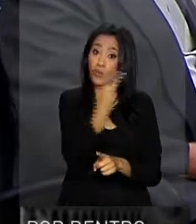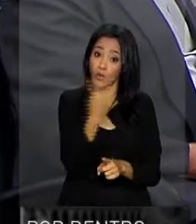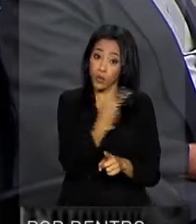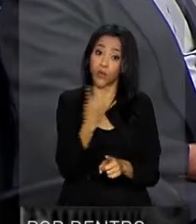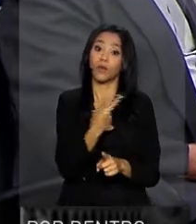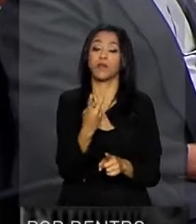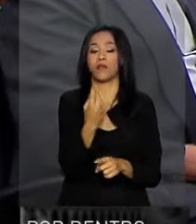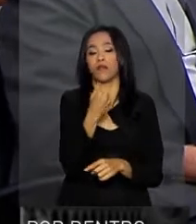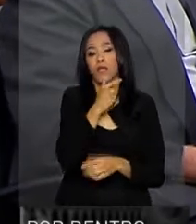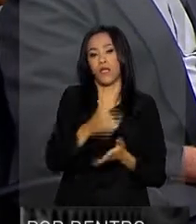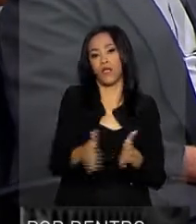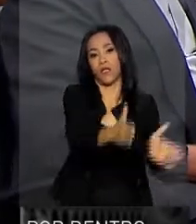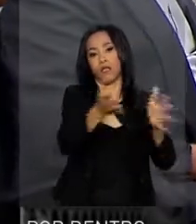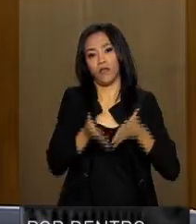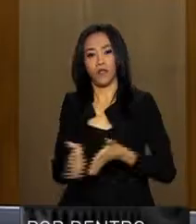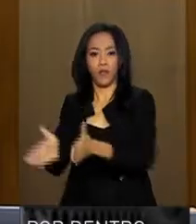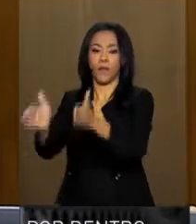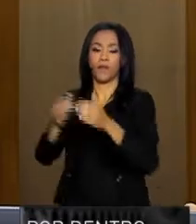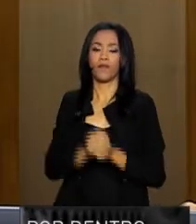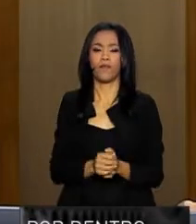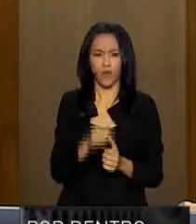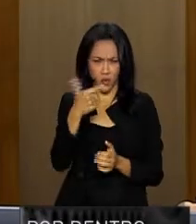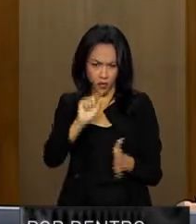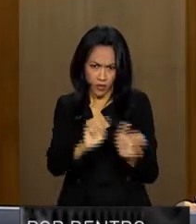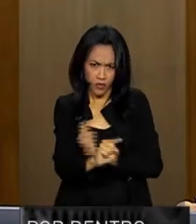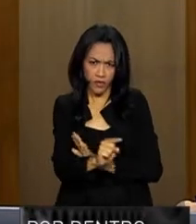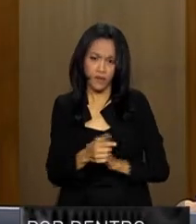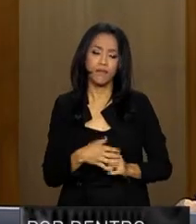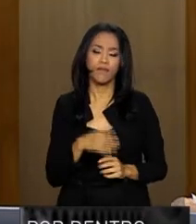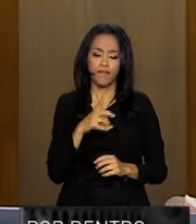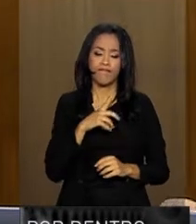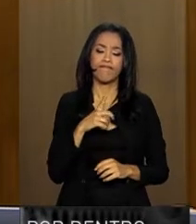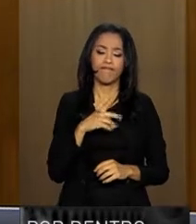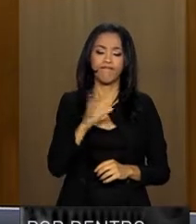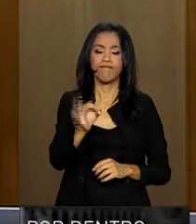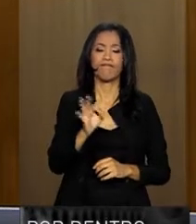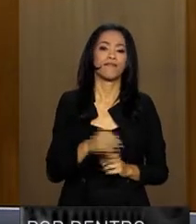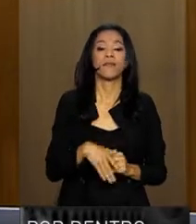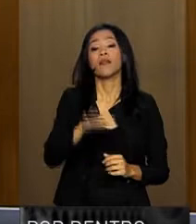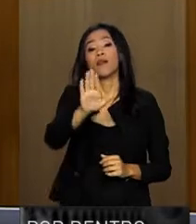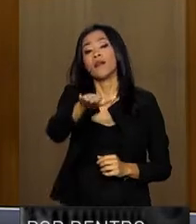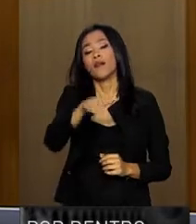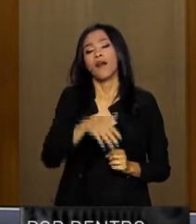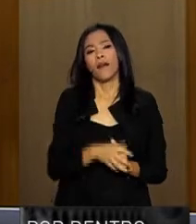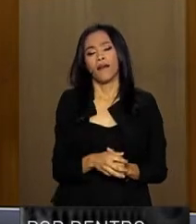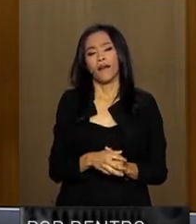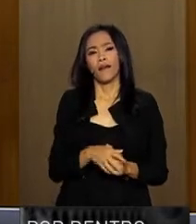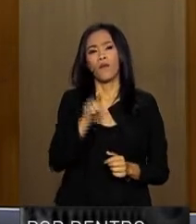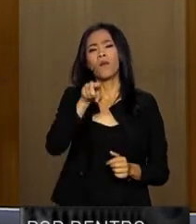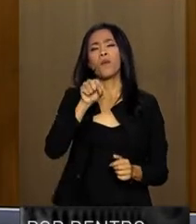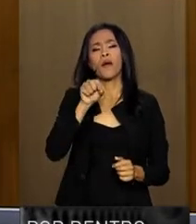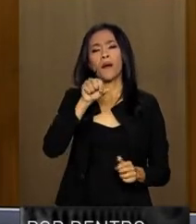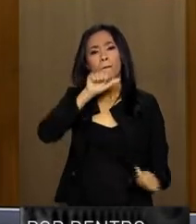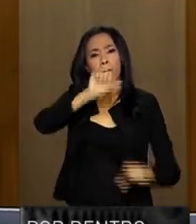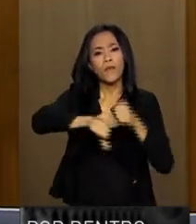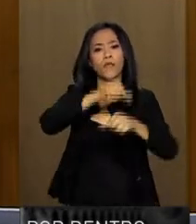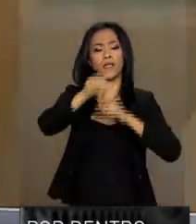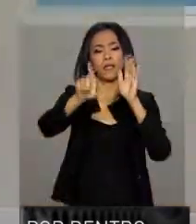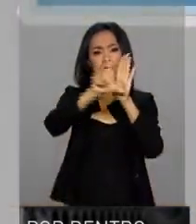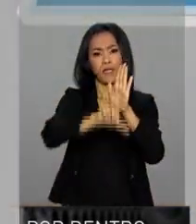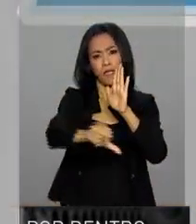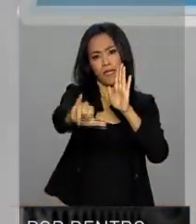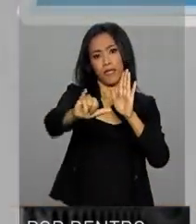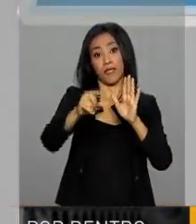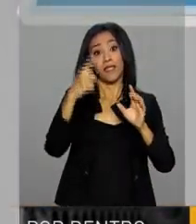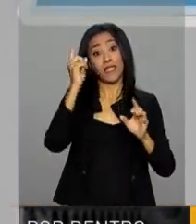francisco ela tem rima mas há uma pergunta para o ministro pelo sem carla mineiro com a operação da lei que trata dos crimes